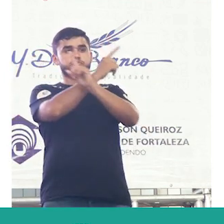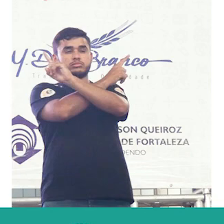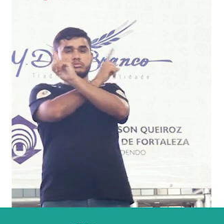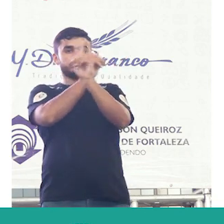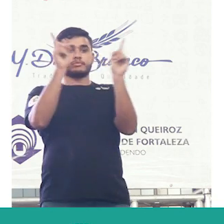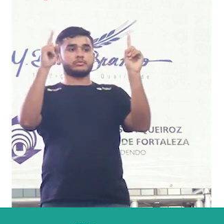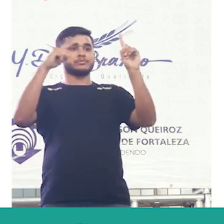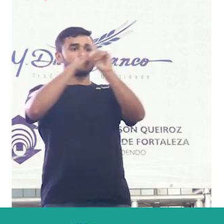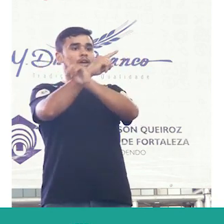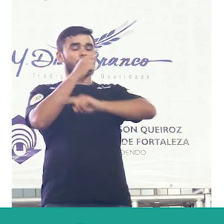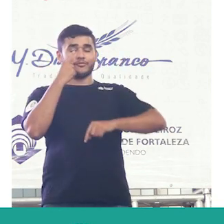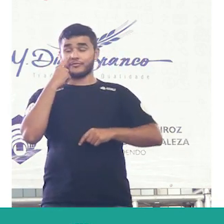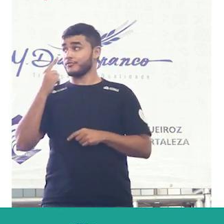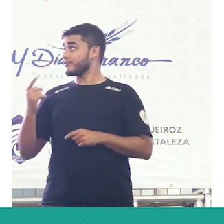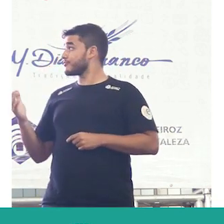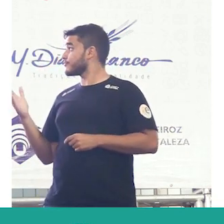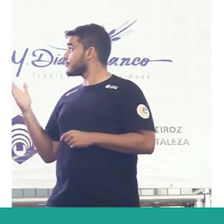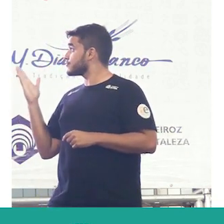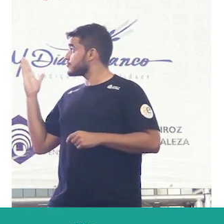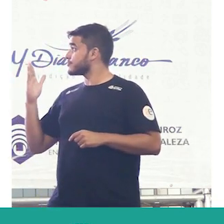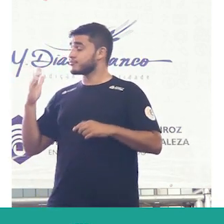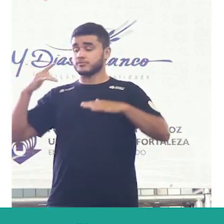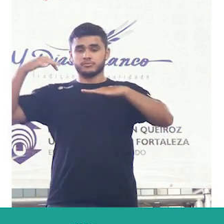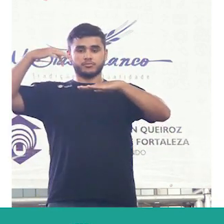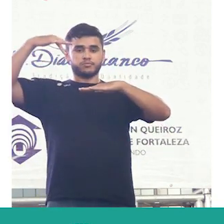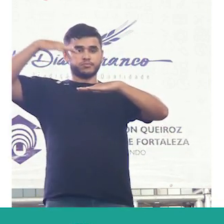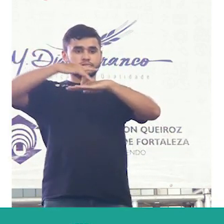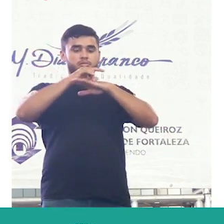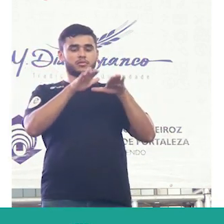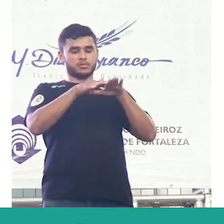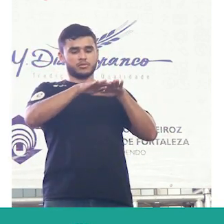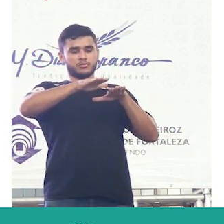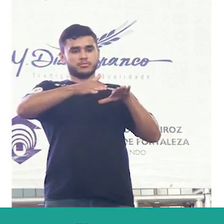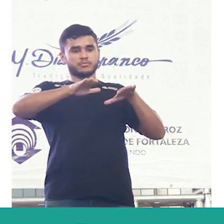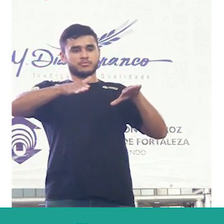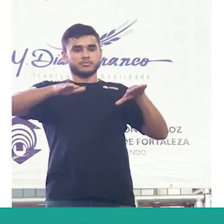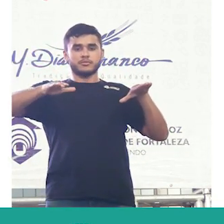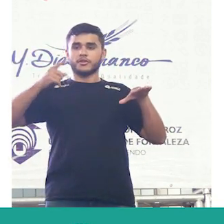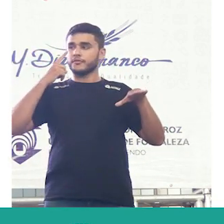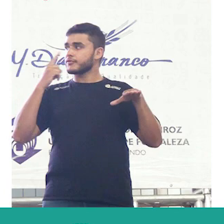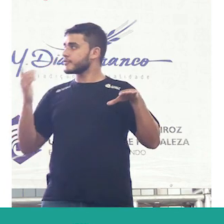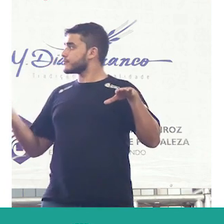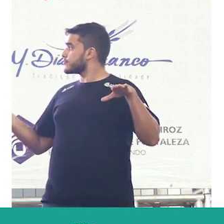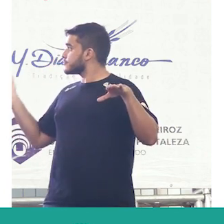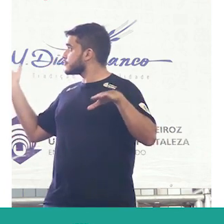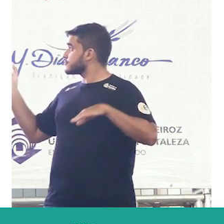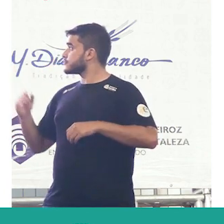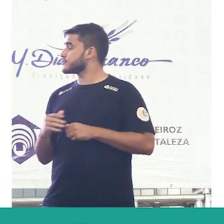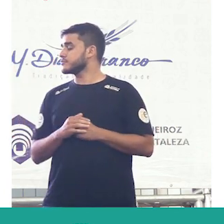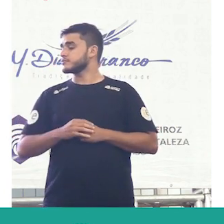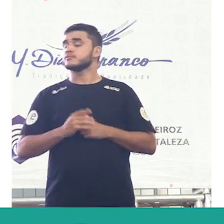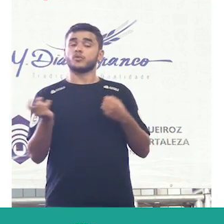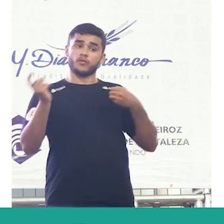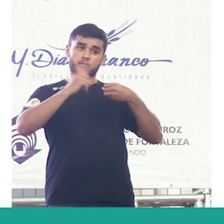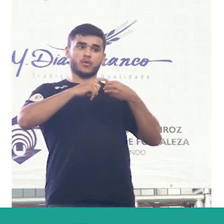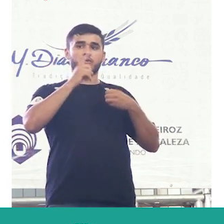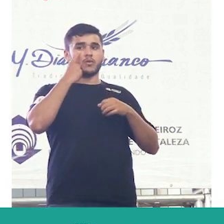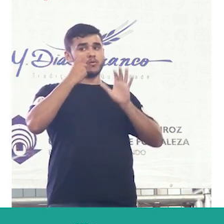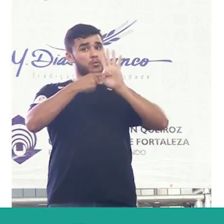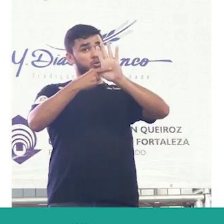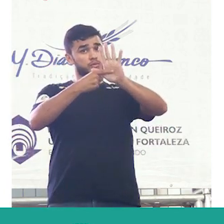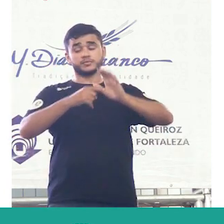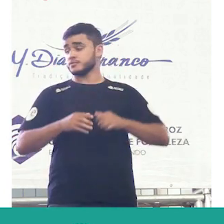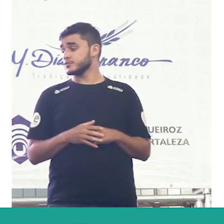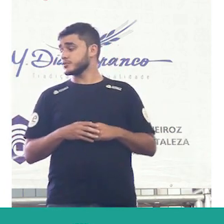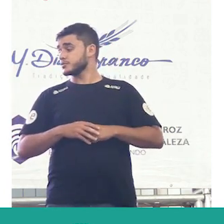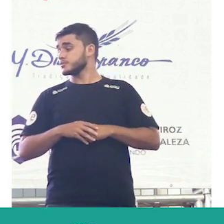aí? Vocês estão vendo que a superfície ela é rugosa? Estão vendo ou não? Volta, professor, volta. Vou voltar.